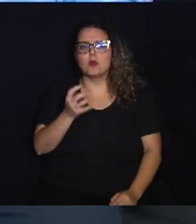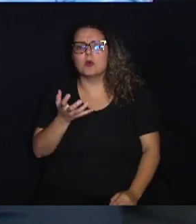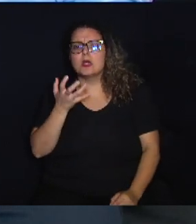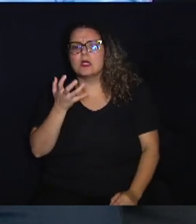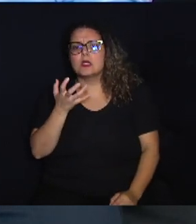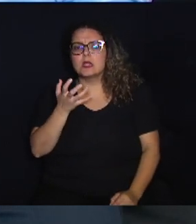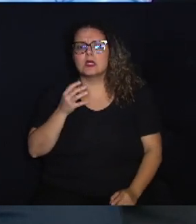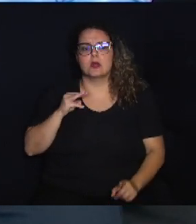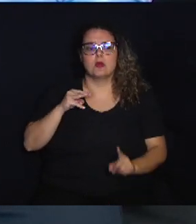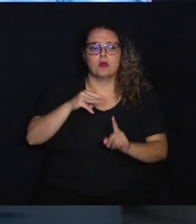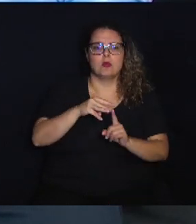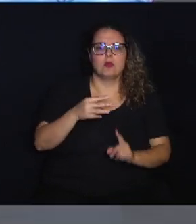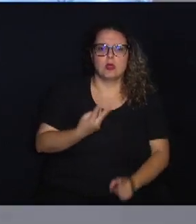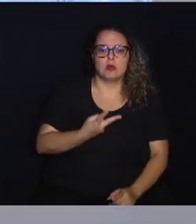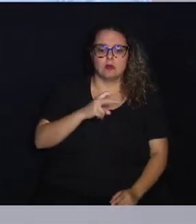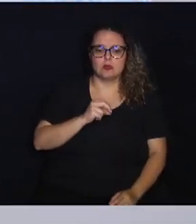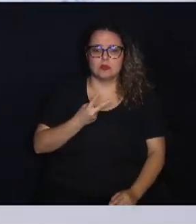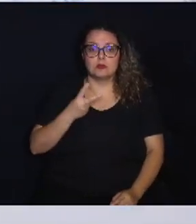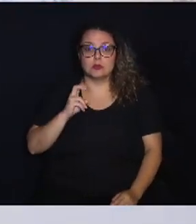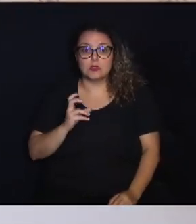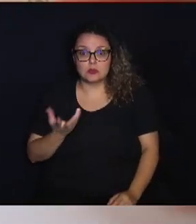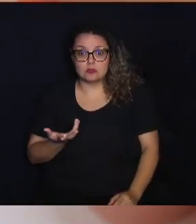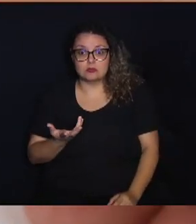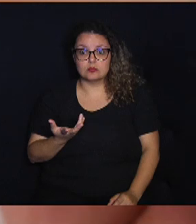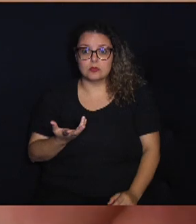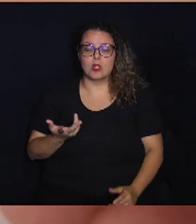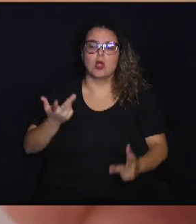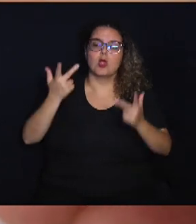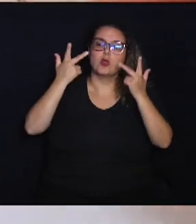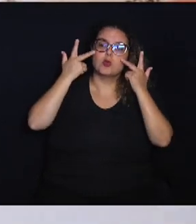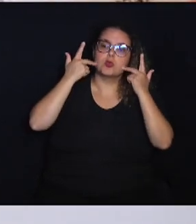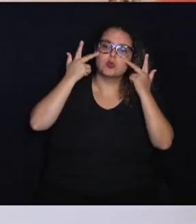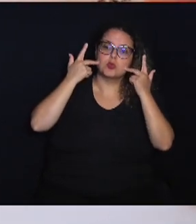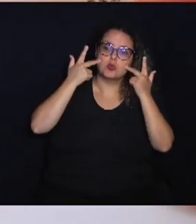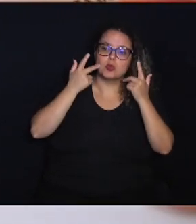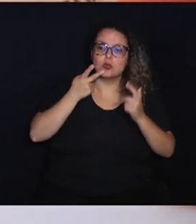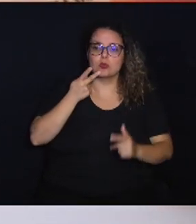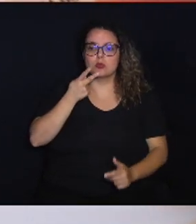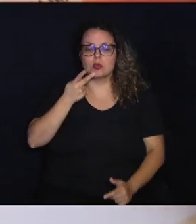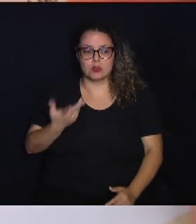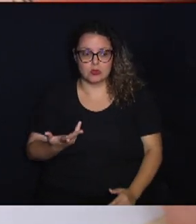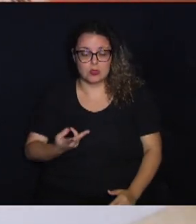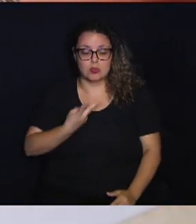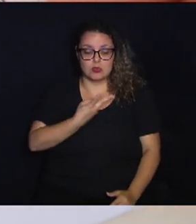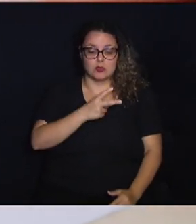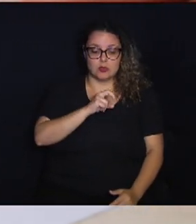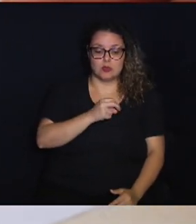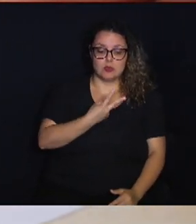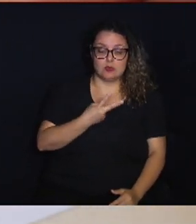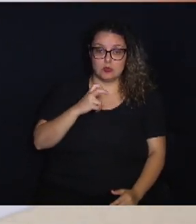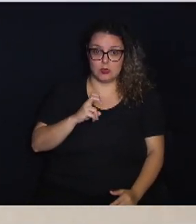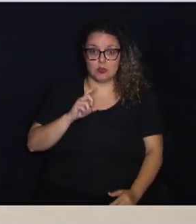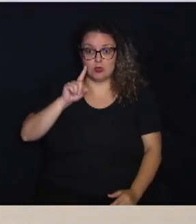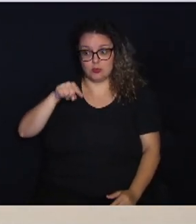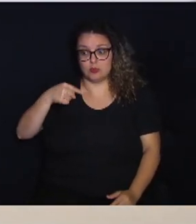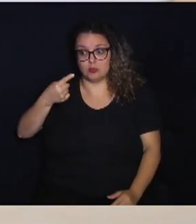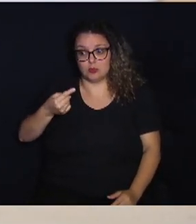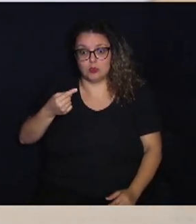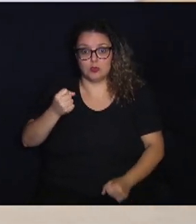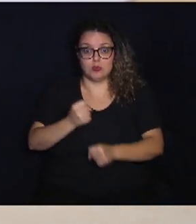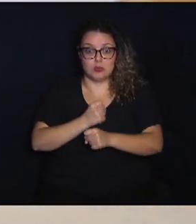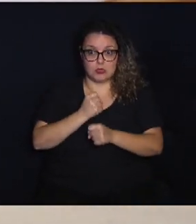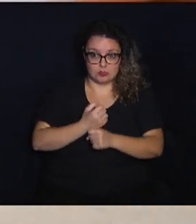como meta para 2025? Normalmente a gente fala, 2025 ou no próximo ano, eu